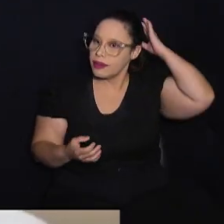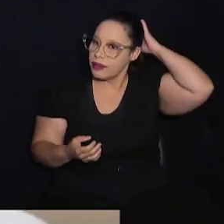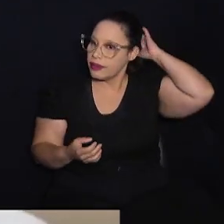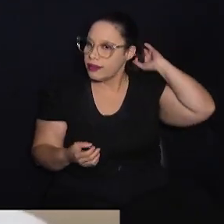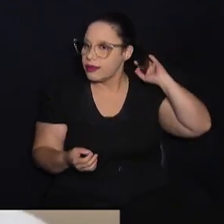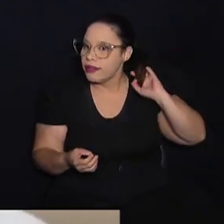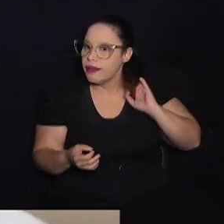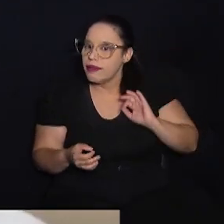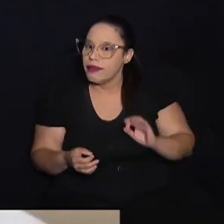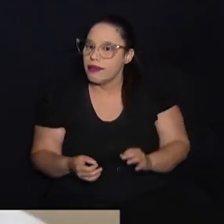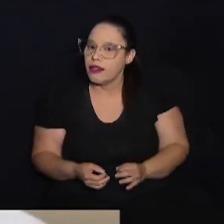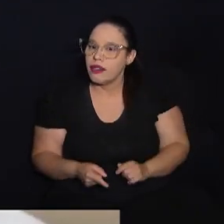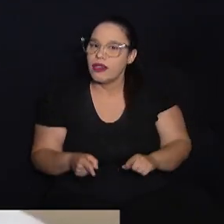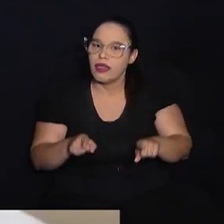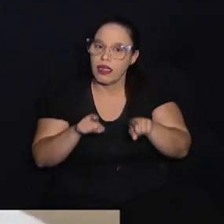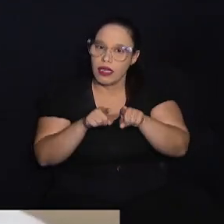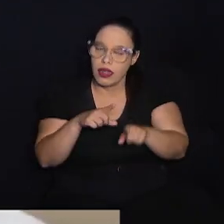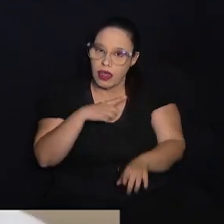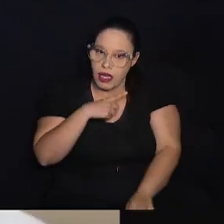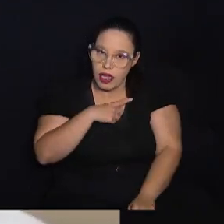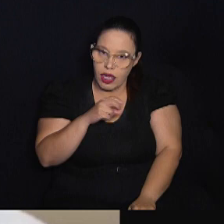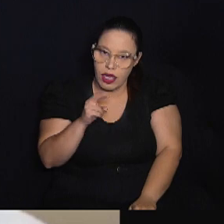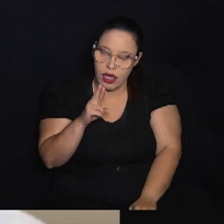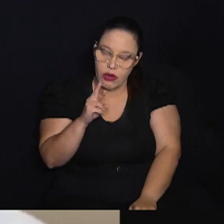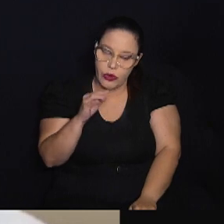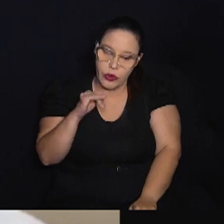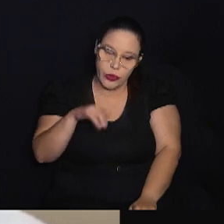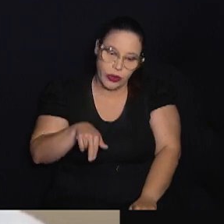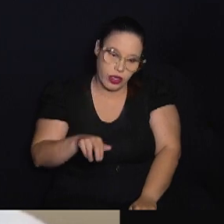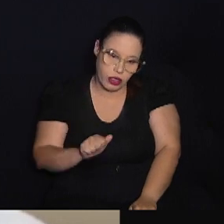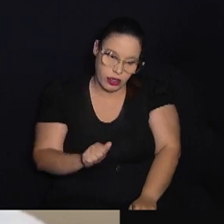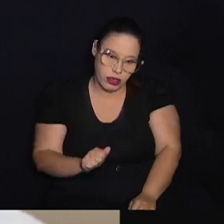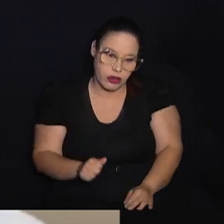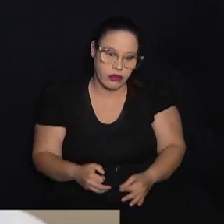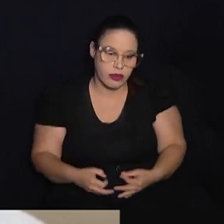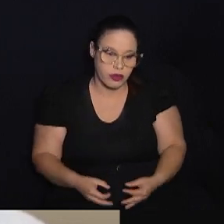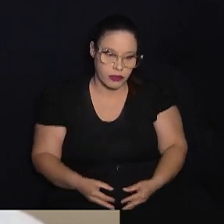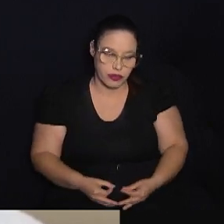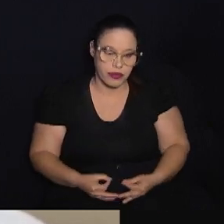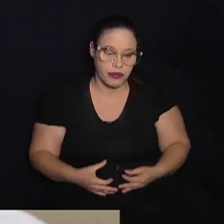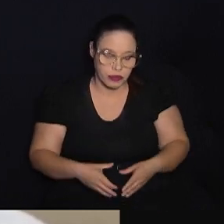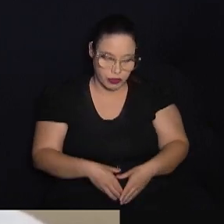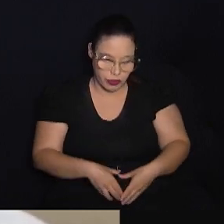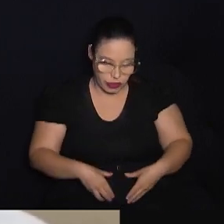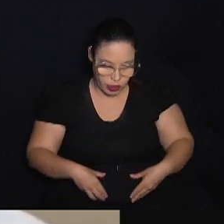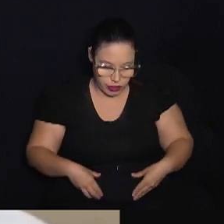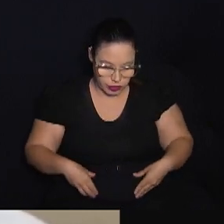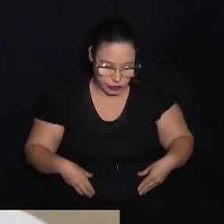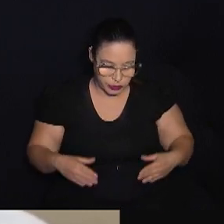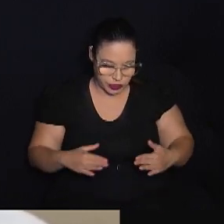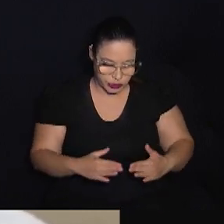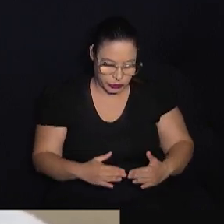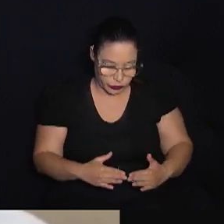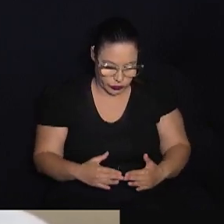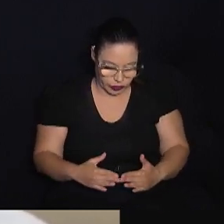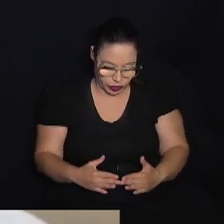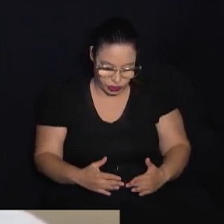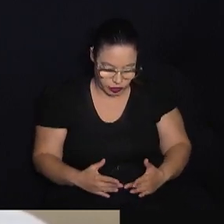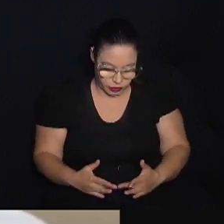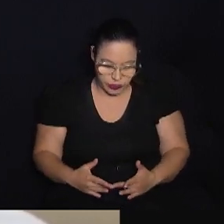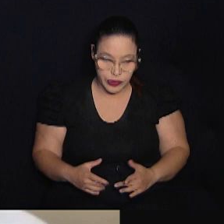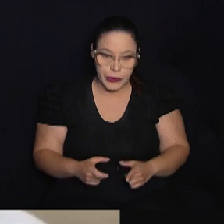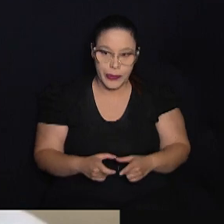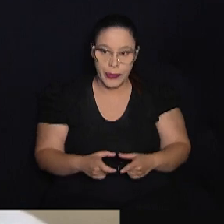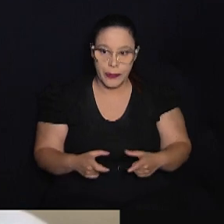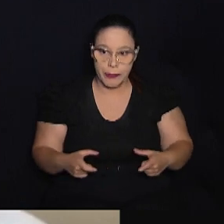É o fato de você ter a urina com as substâncias dentro dela que estão em contato com a mucosa. Quanto mais